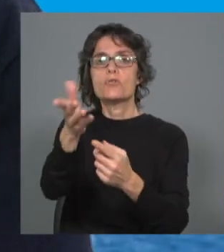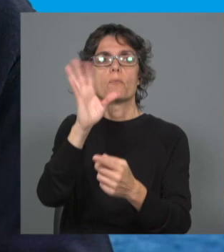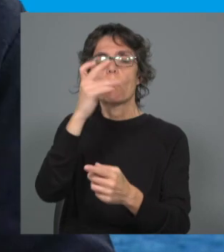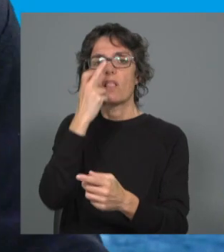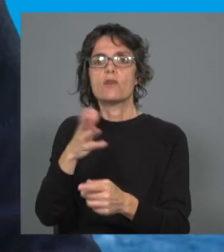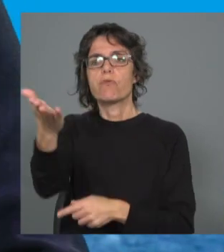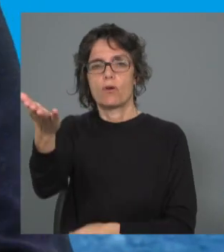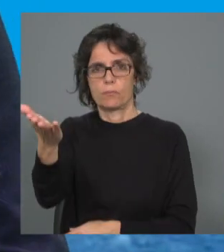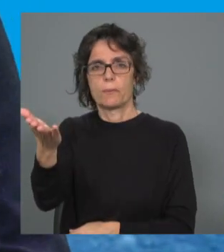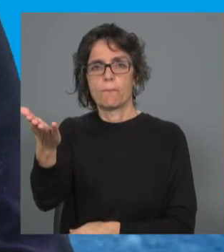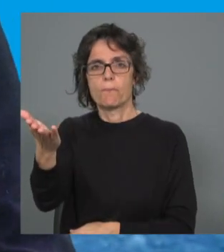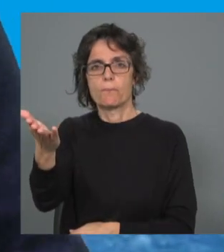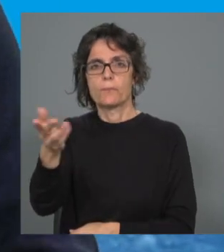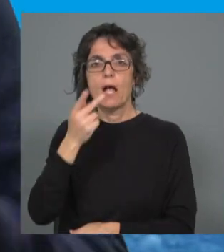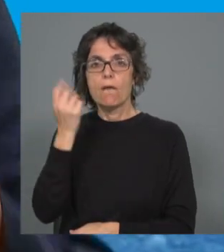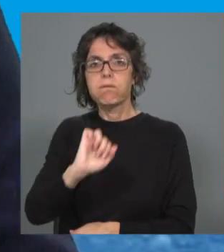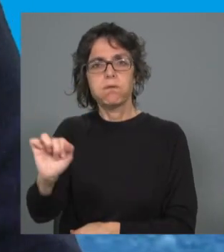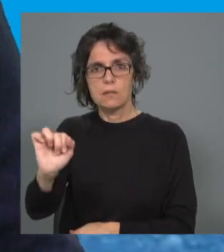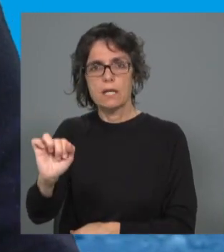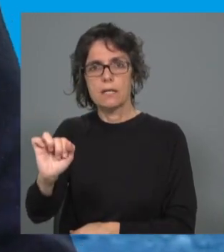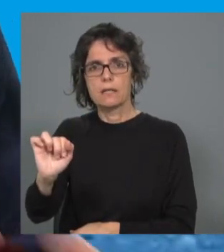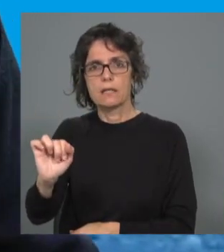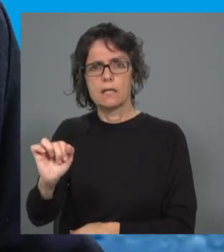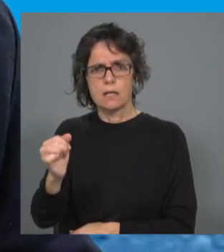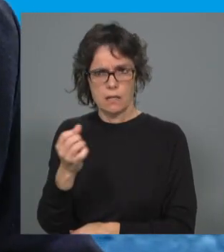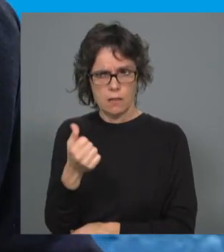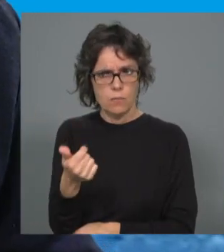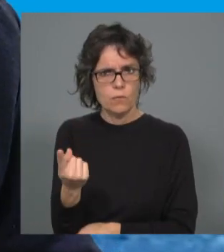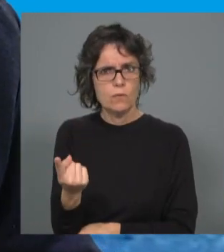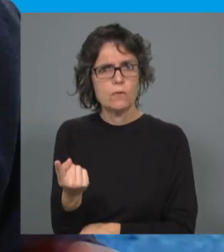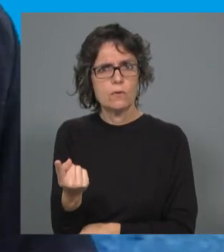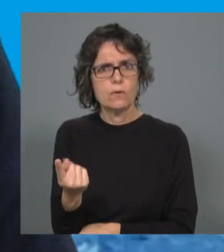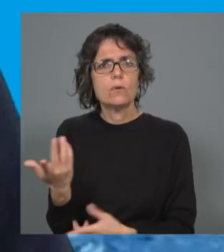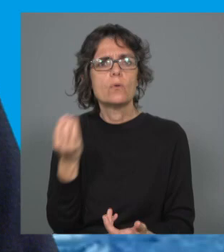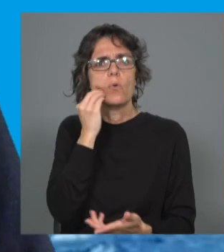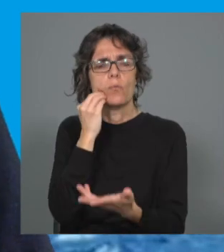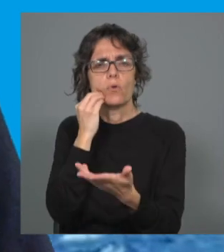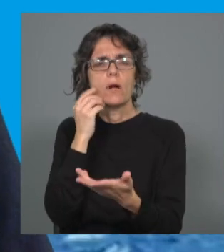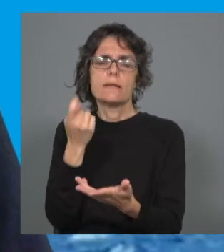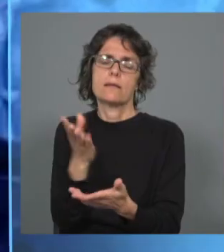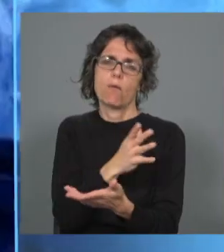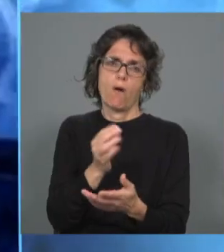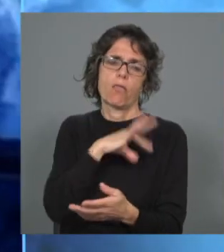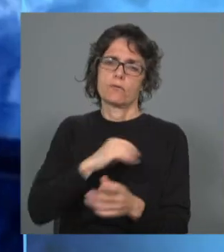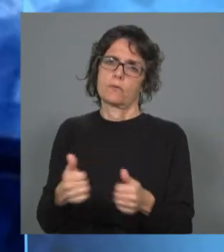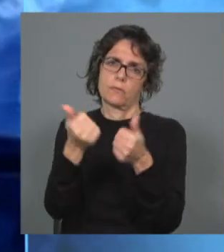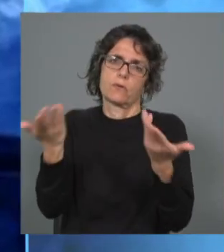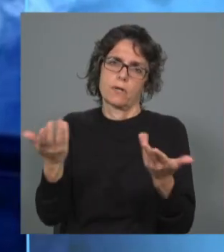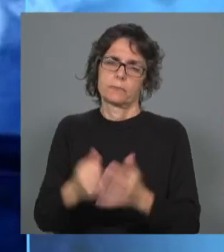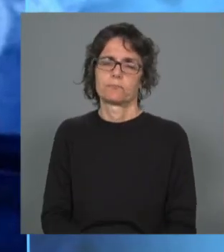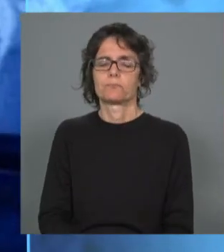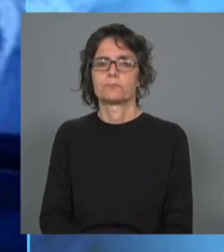tenham um nível de vida aceitável, é preciso melhorar os salários. Muito bem, fica este